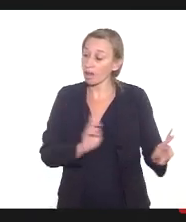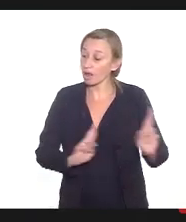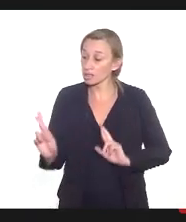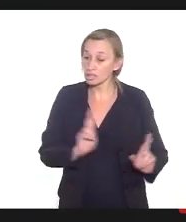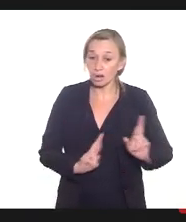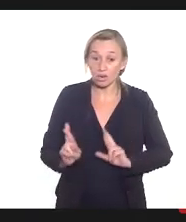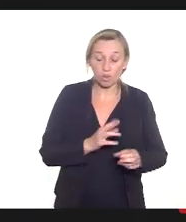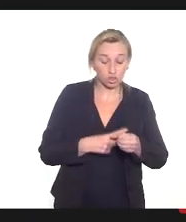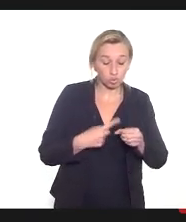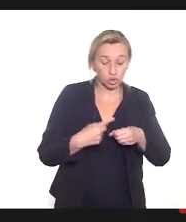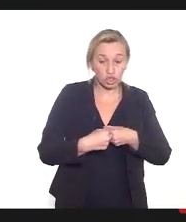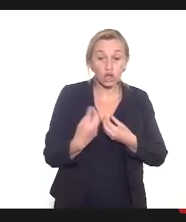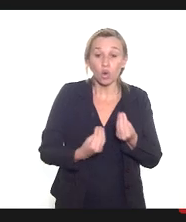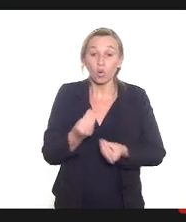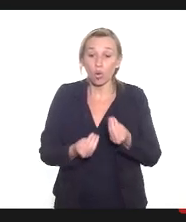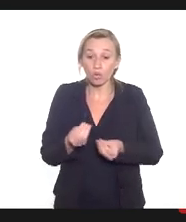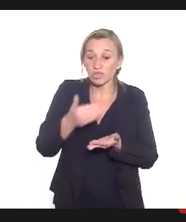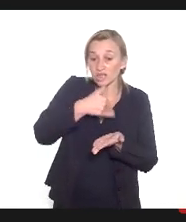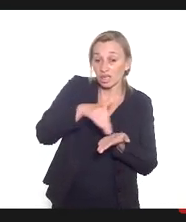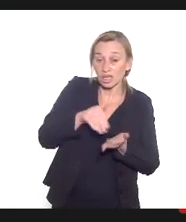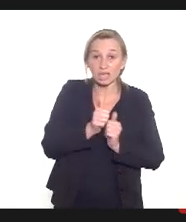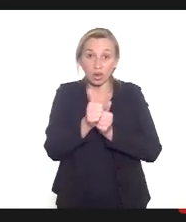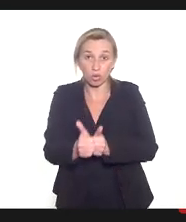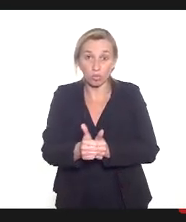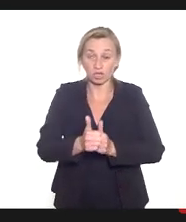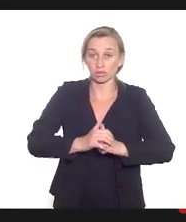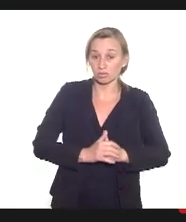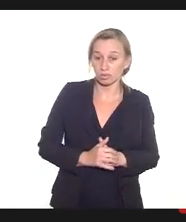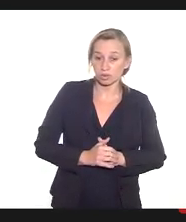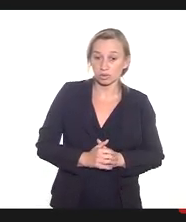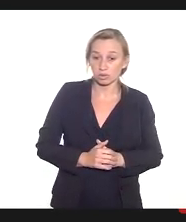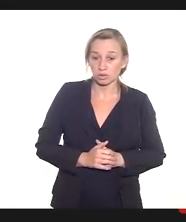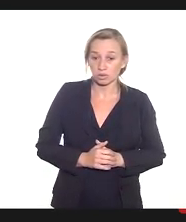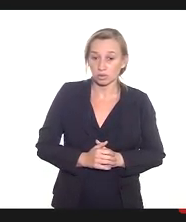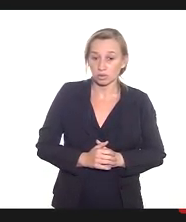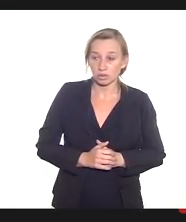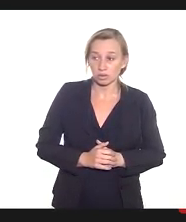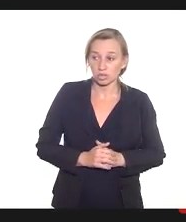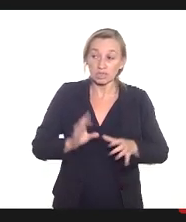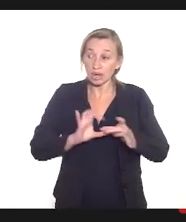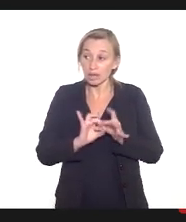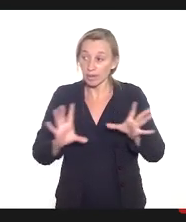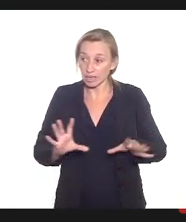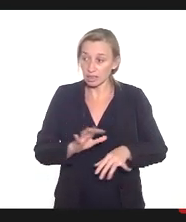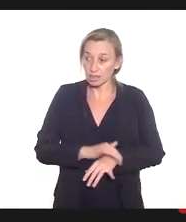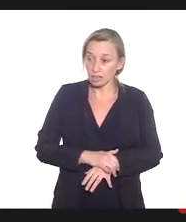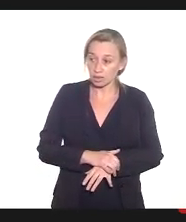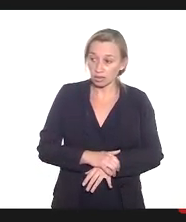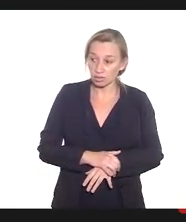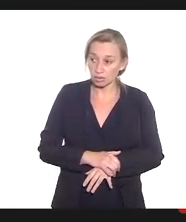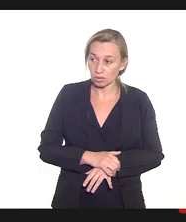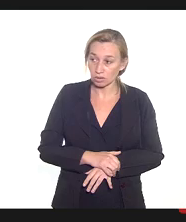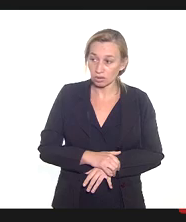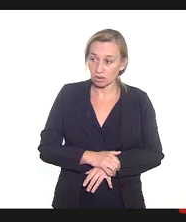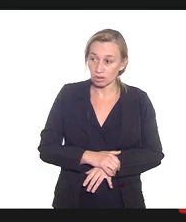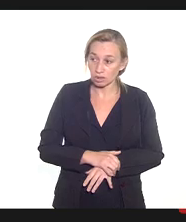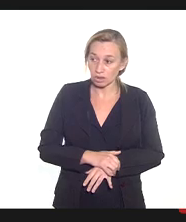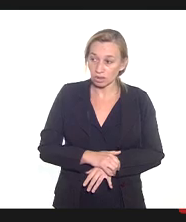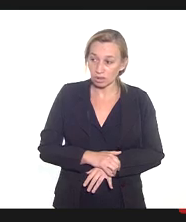municípios como que a secretaria para acompanhando essa essa deliberação junto aos municípios